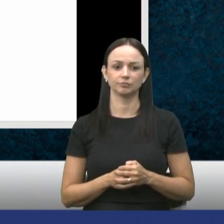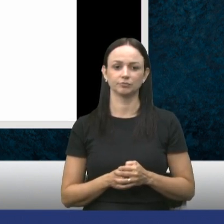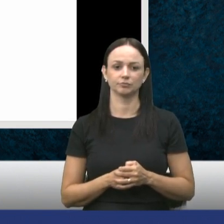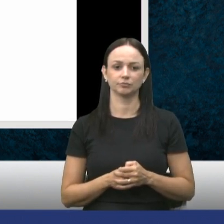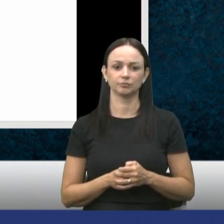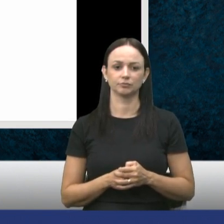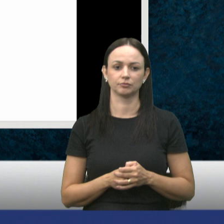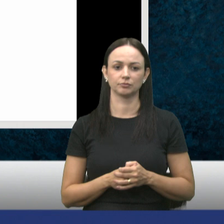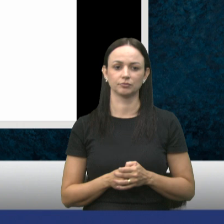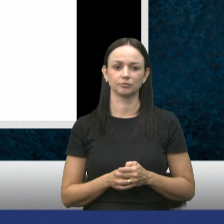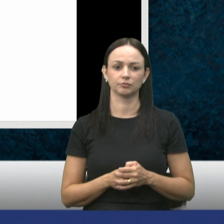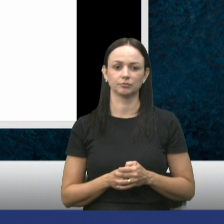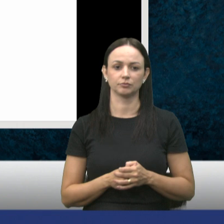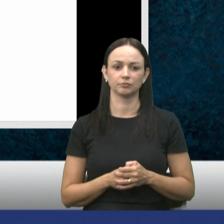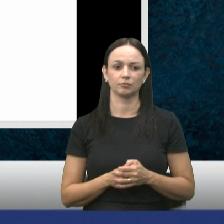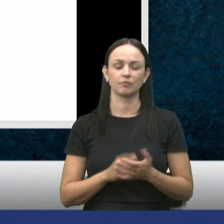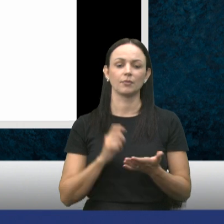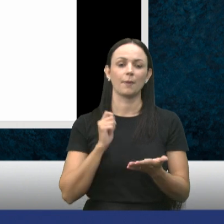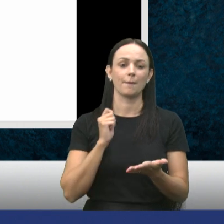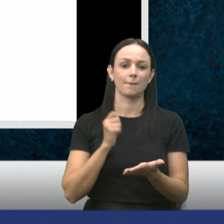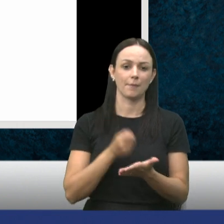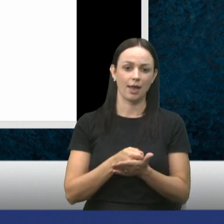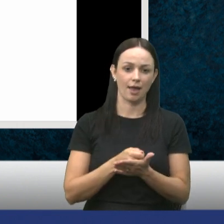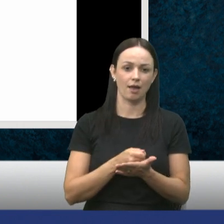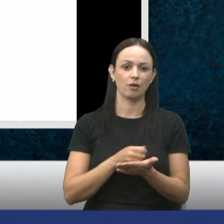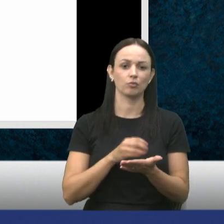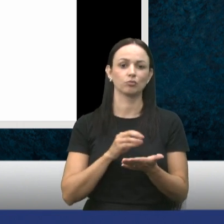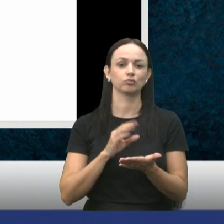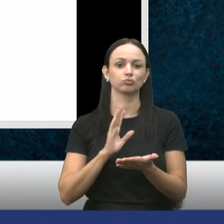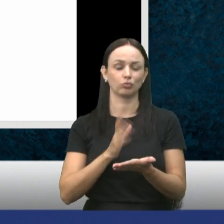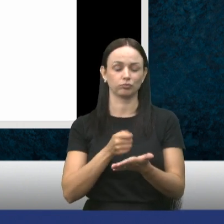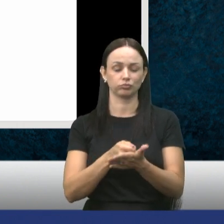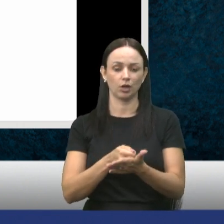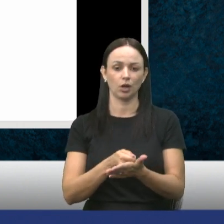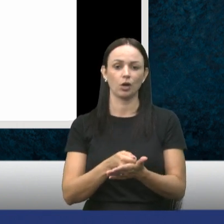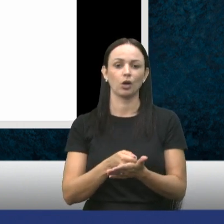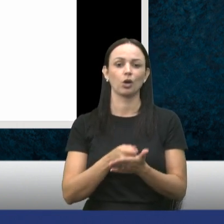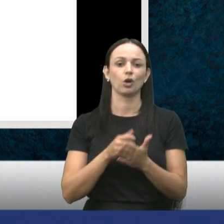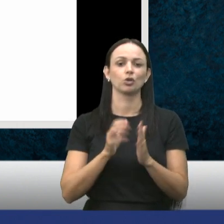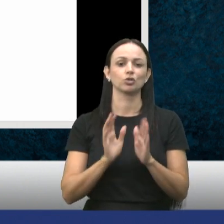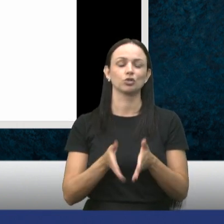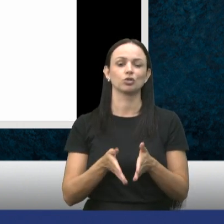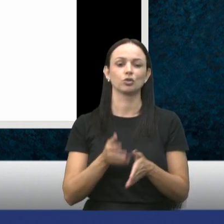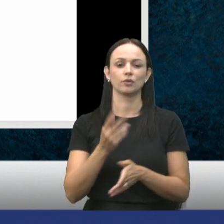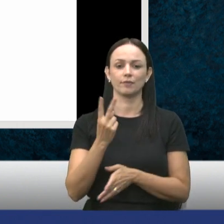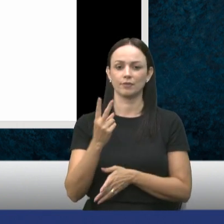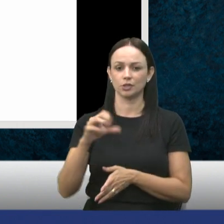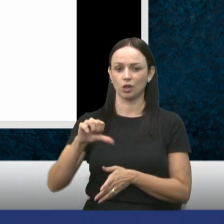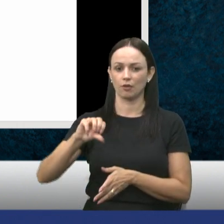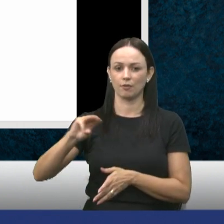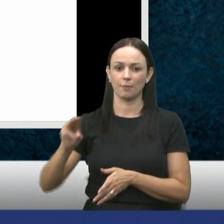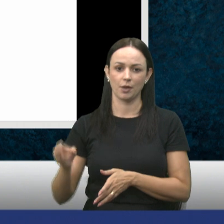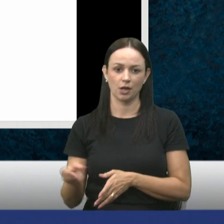Dos restos a pagar processados, foi pago